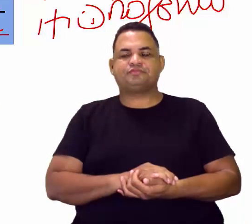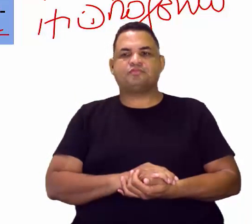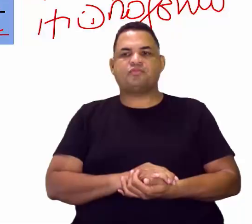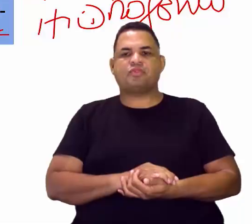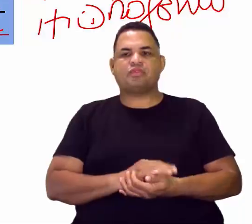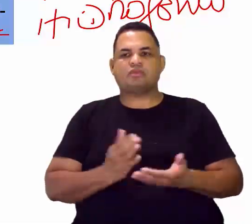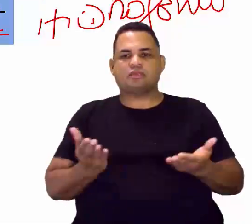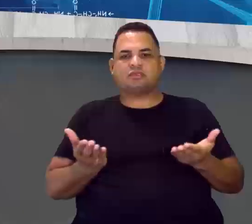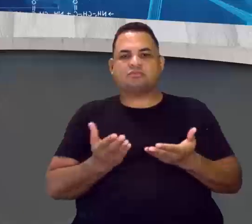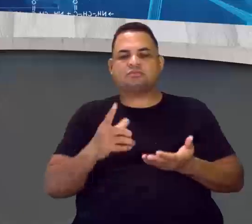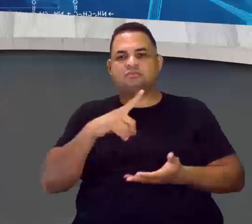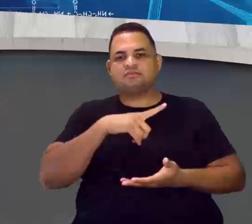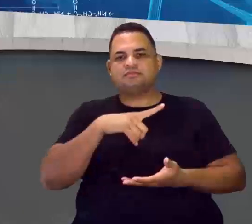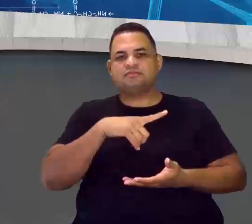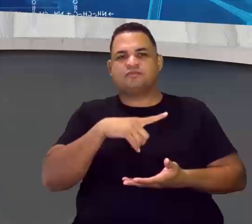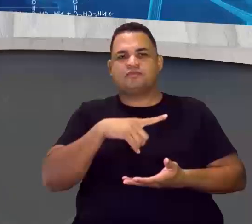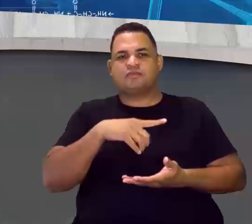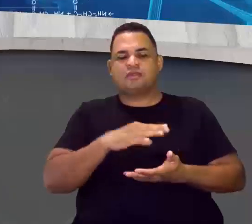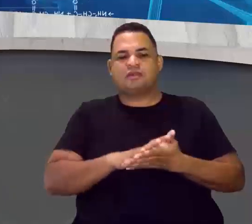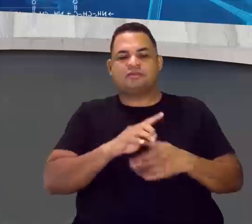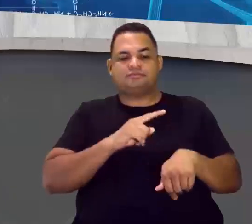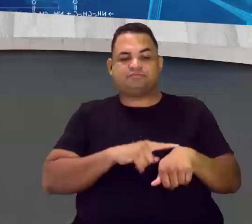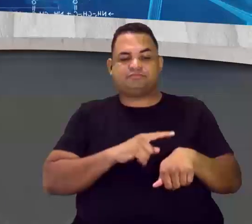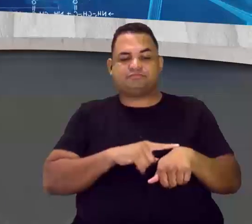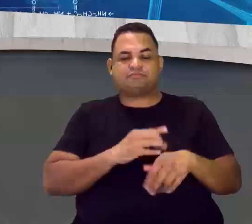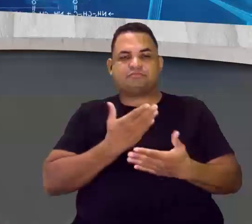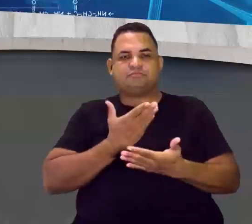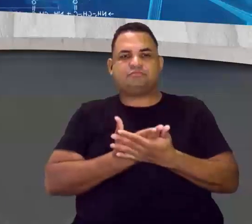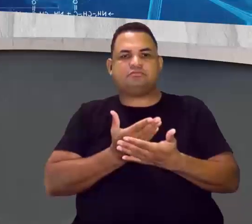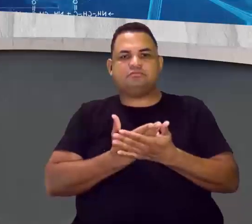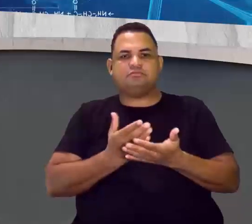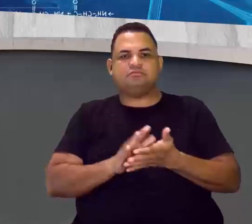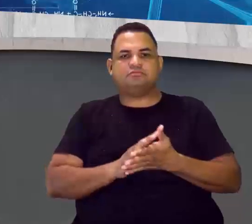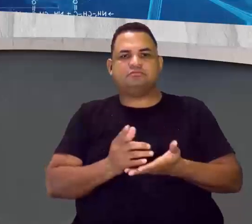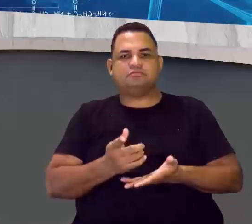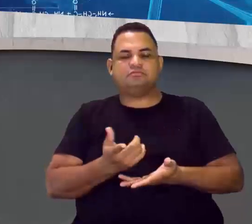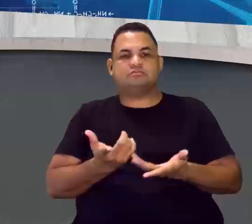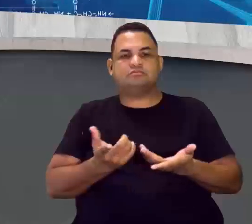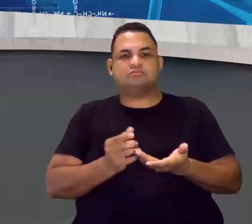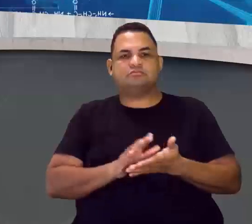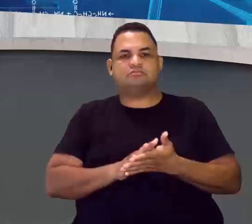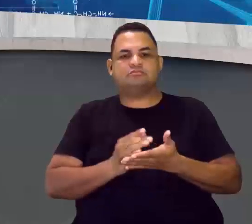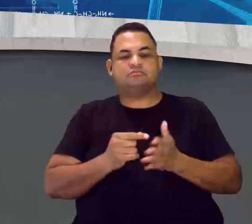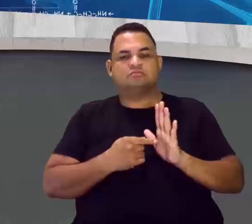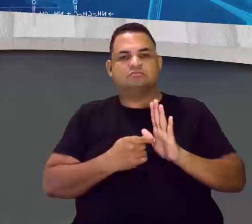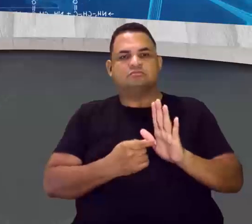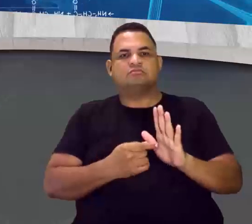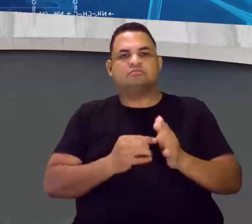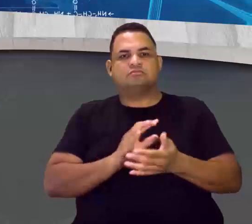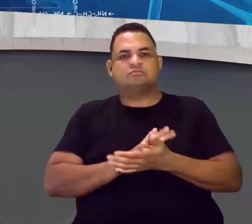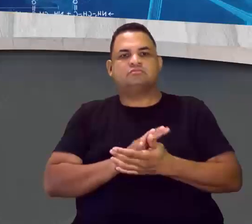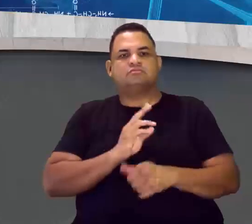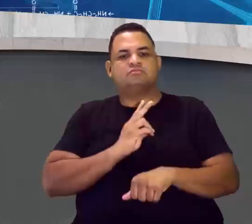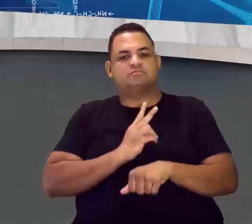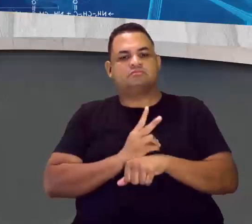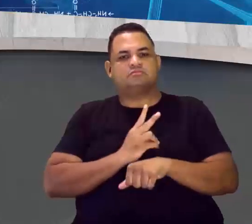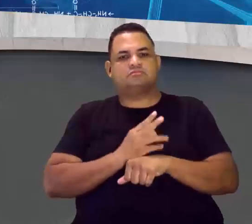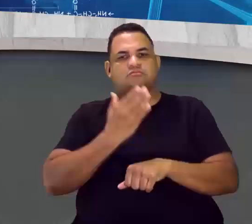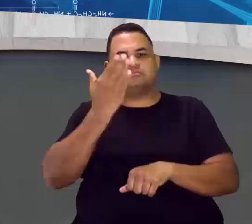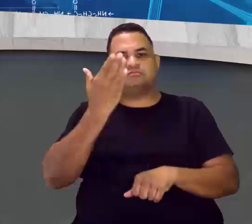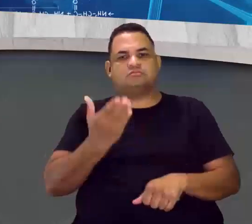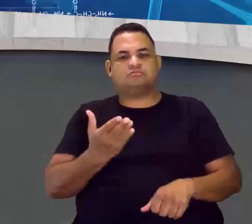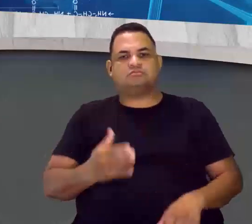mesmo. E agora a gente tem um momento bem bacana da nossa aula, onde a gente vai estar aí trazendo para vocês um tutorial, né, professor